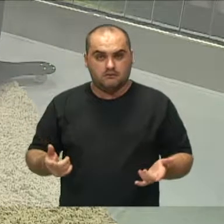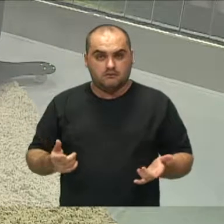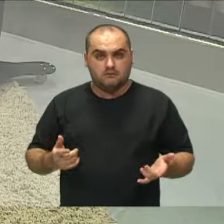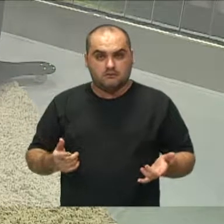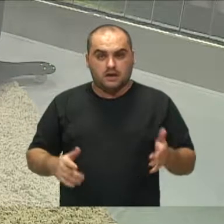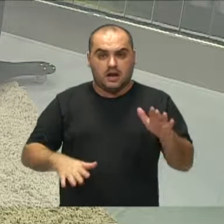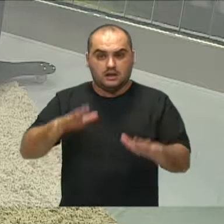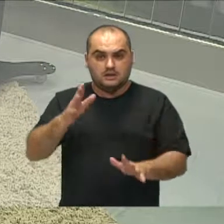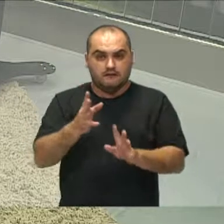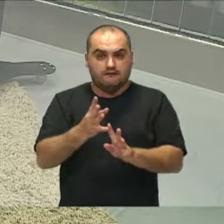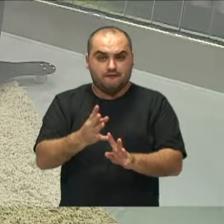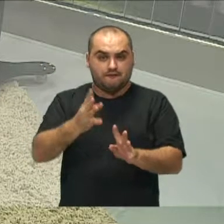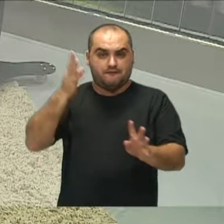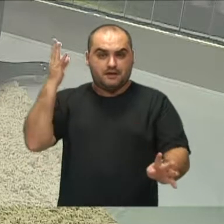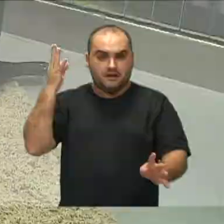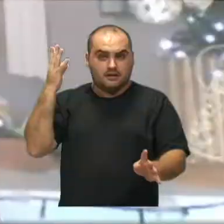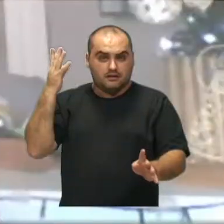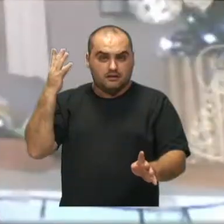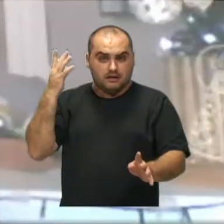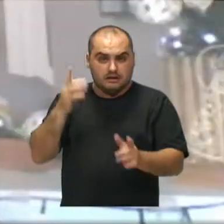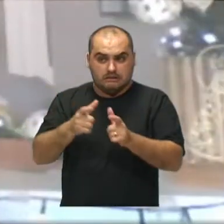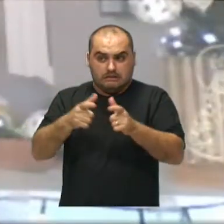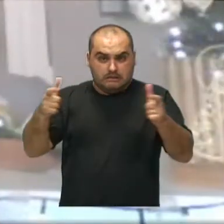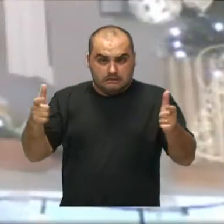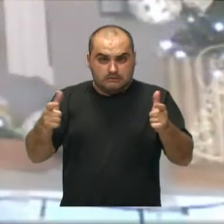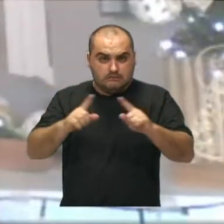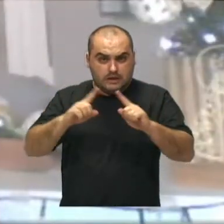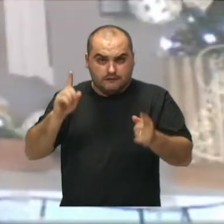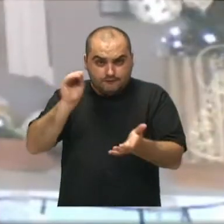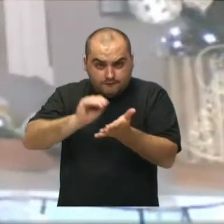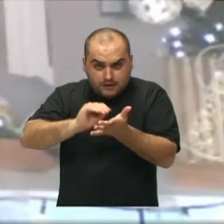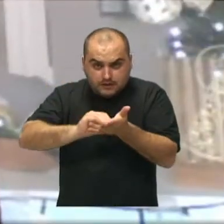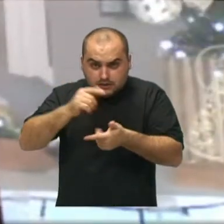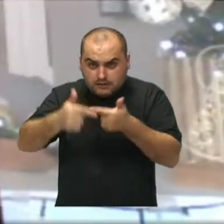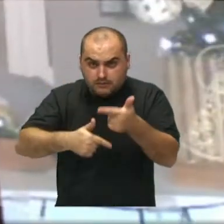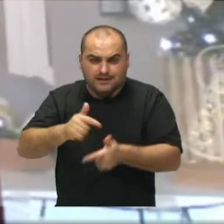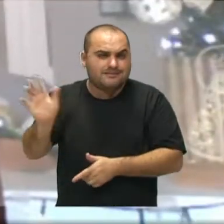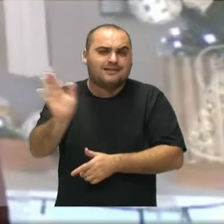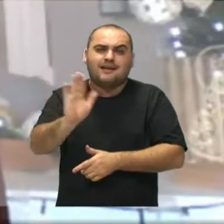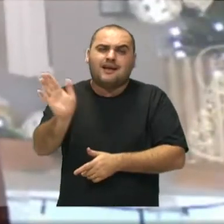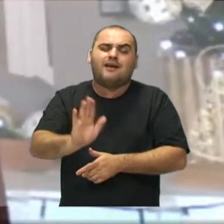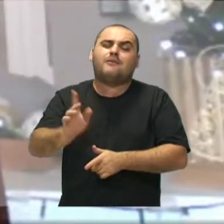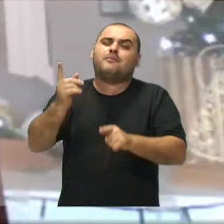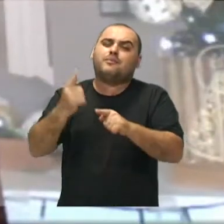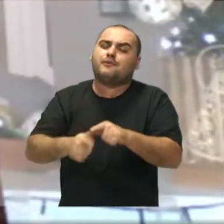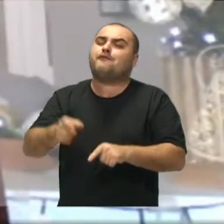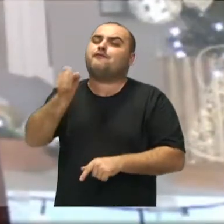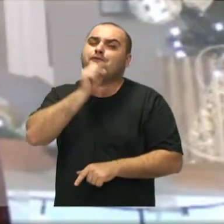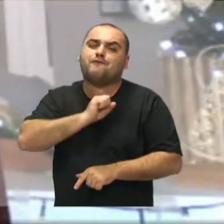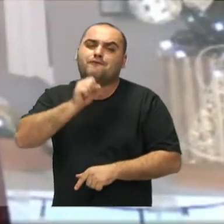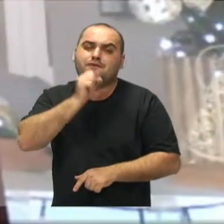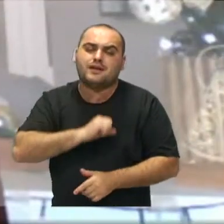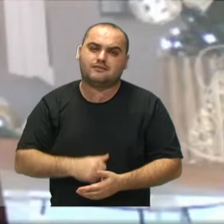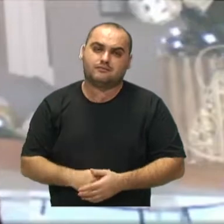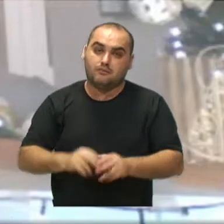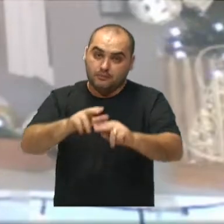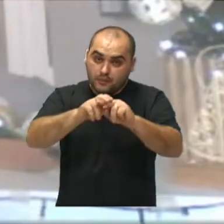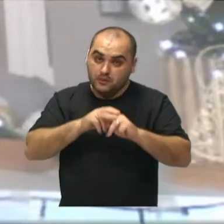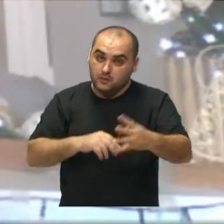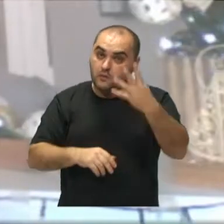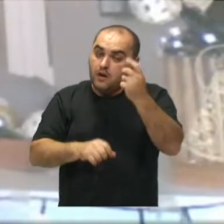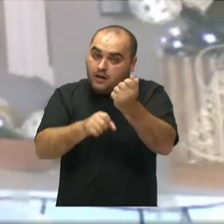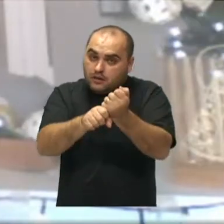grande, mas não é por falta de trabalho, é porque a máquina é antiga demais, ela precisa se atualizar. Então, os 4 anos que eu estive como vereadora